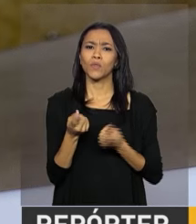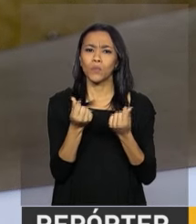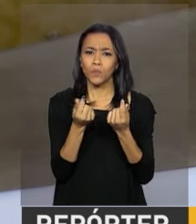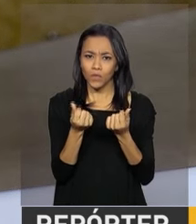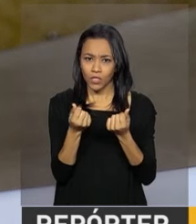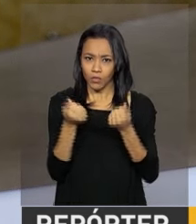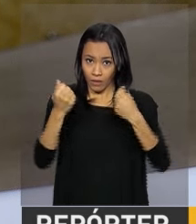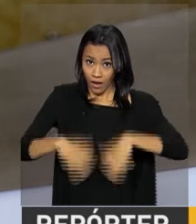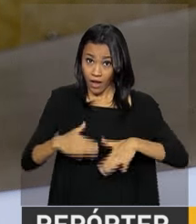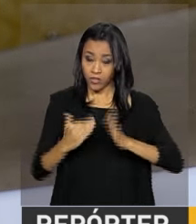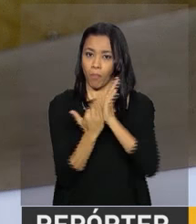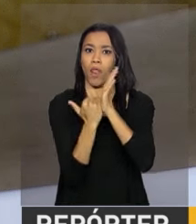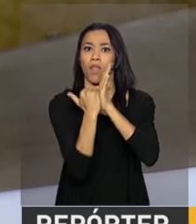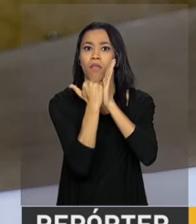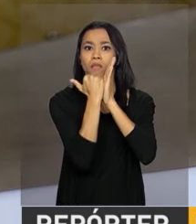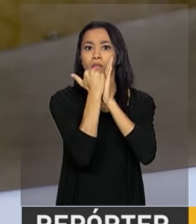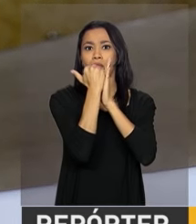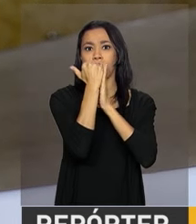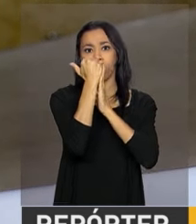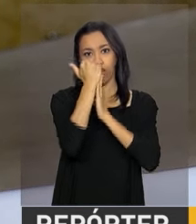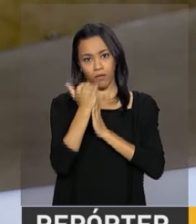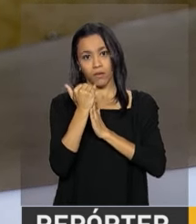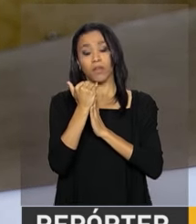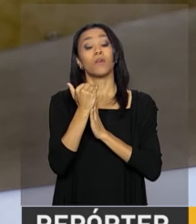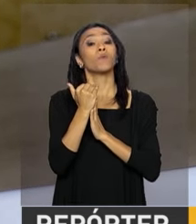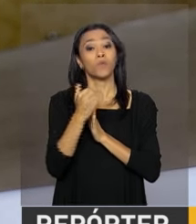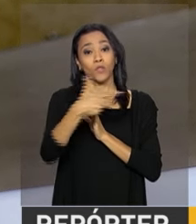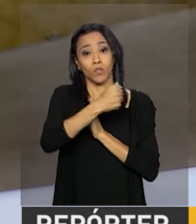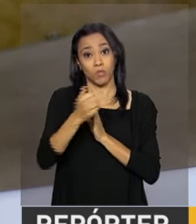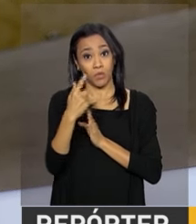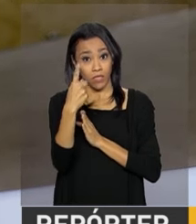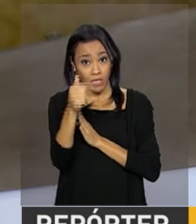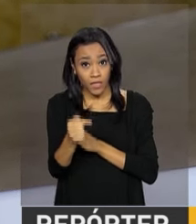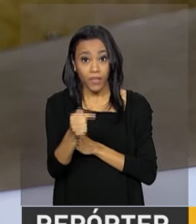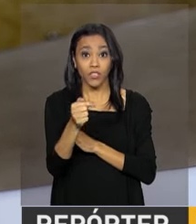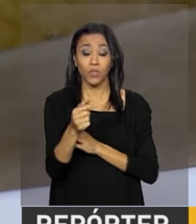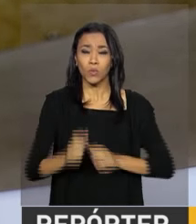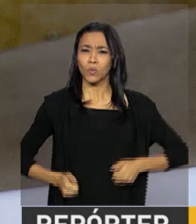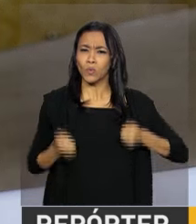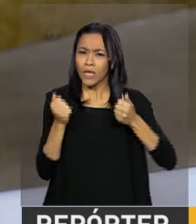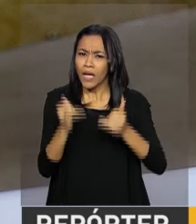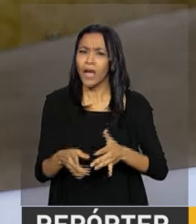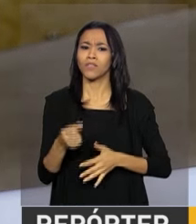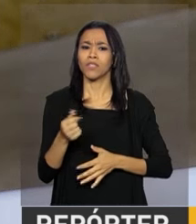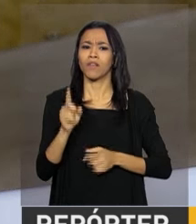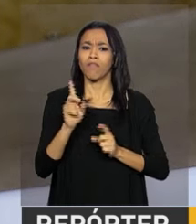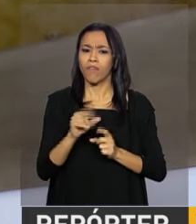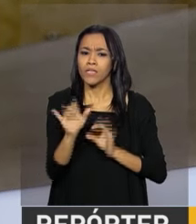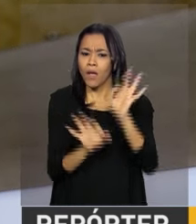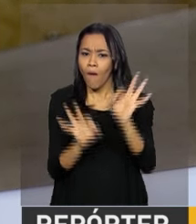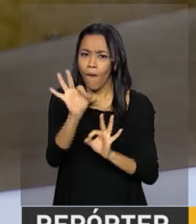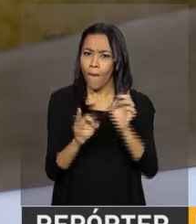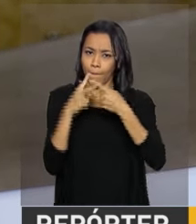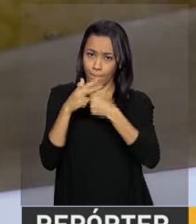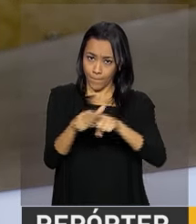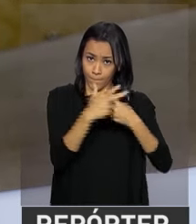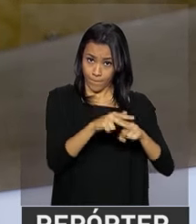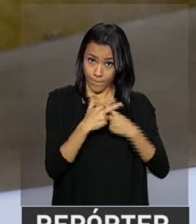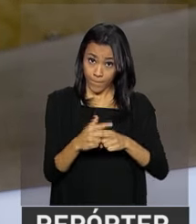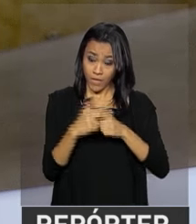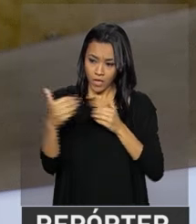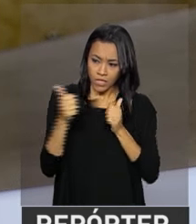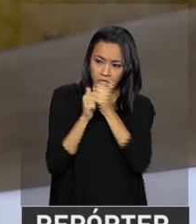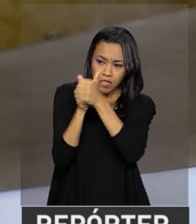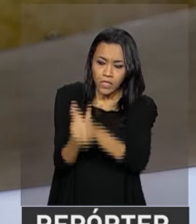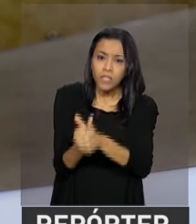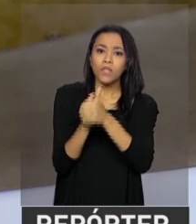públicas tenham crescimento real a partir de 2017. Os gastos serão reajustados de acordo com a inflação